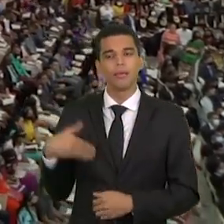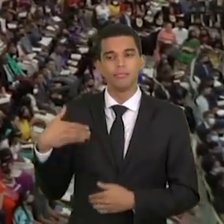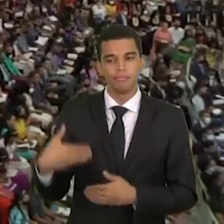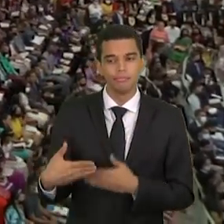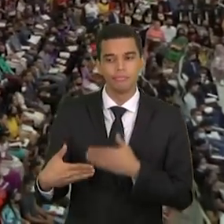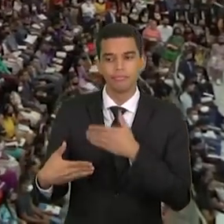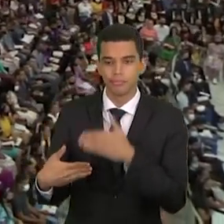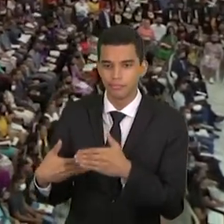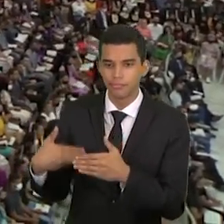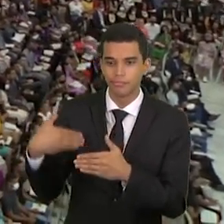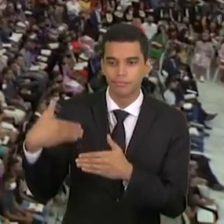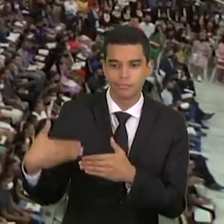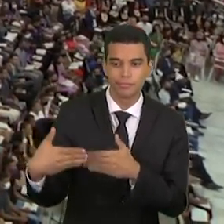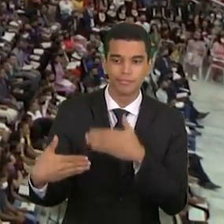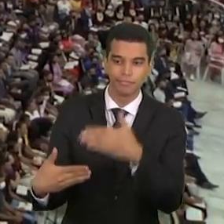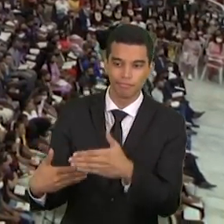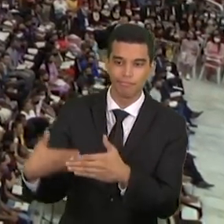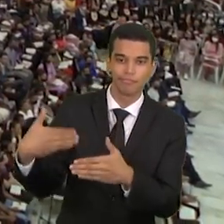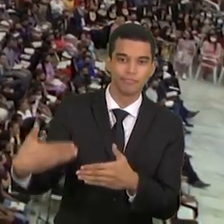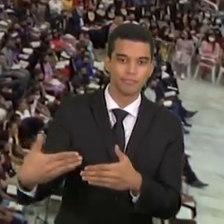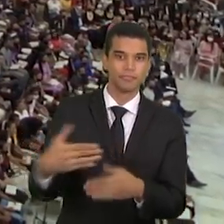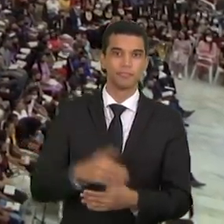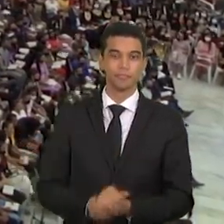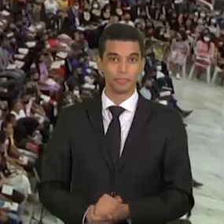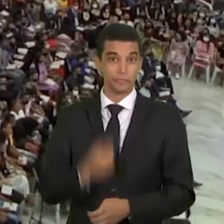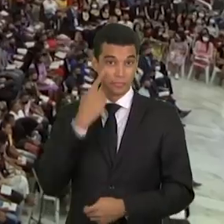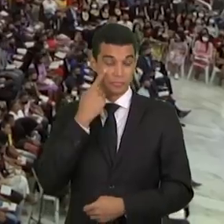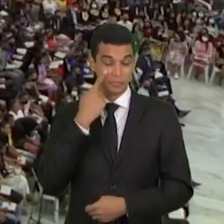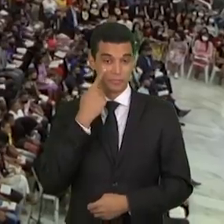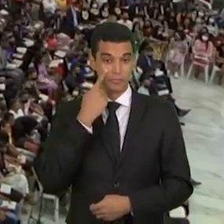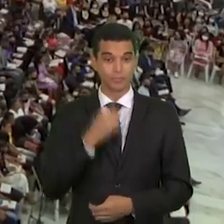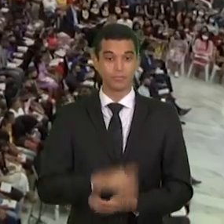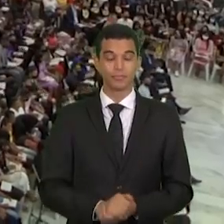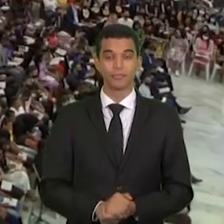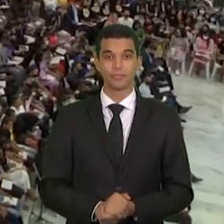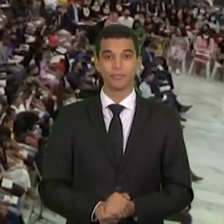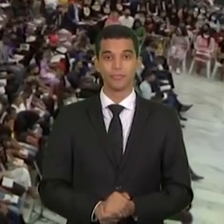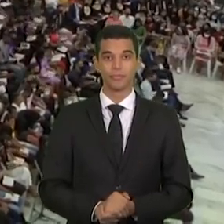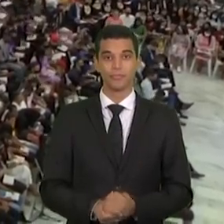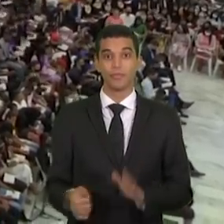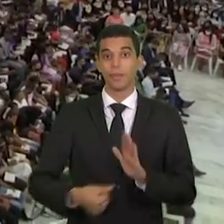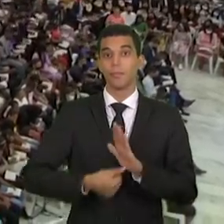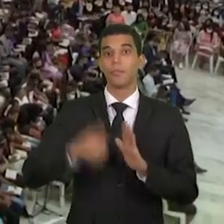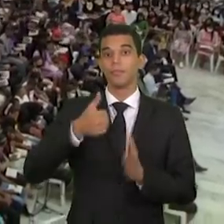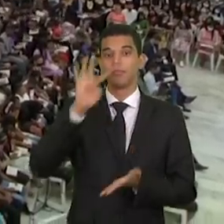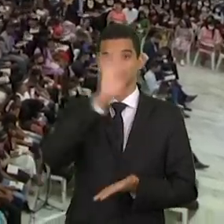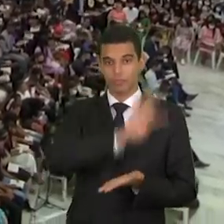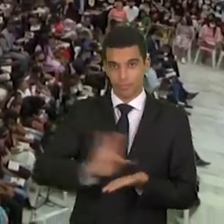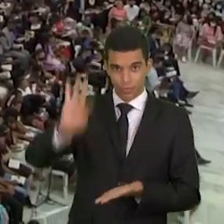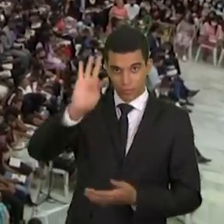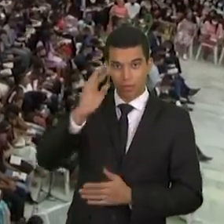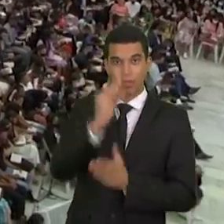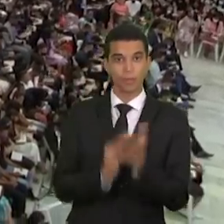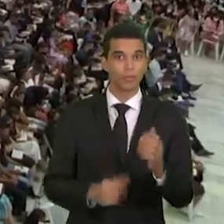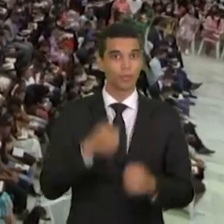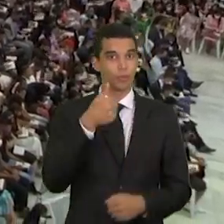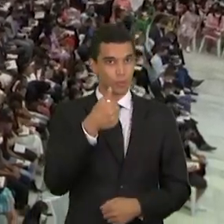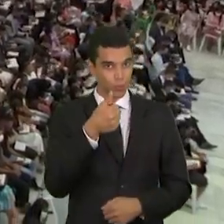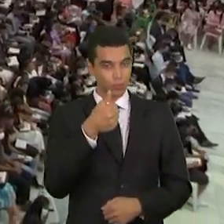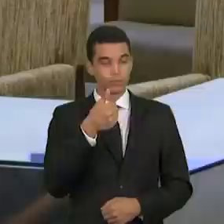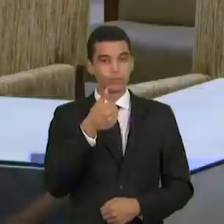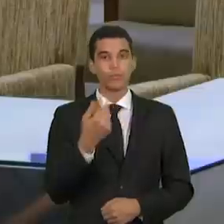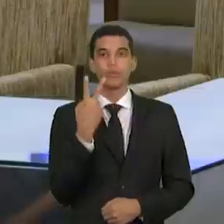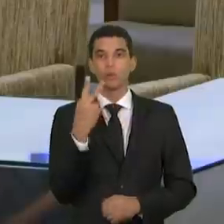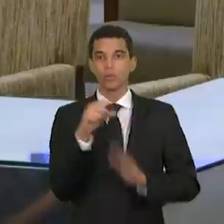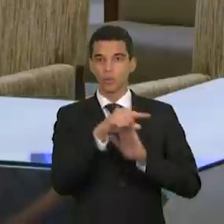progressivo. Venha comigo para 1 aos Tessalonicenses capítulo 1 e verifique dois